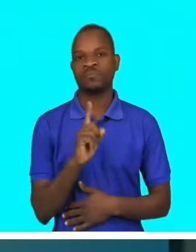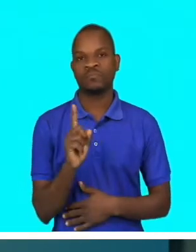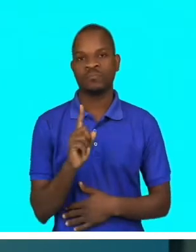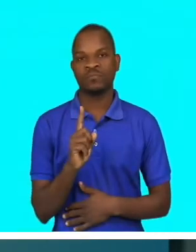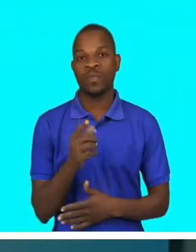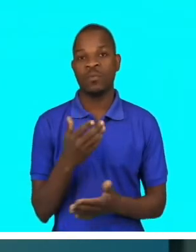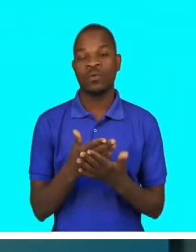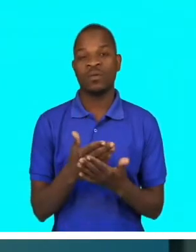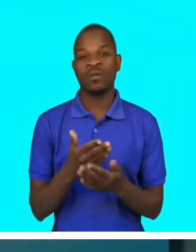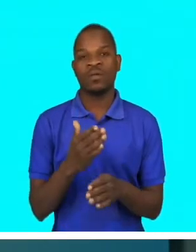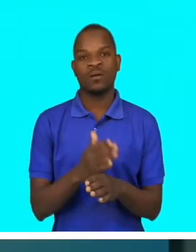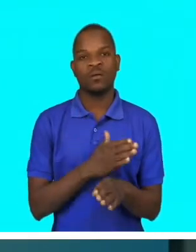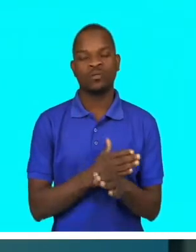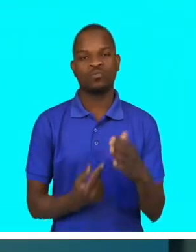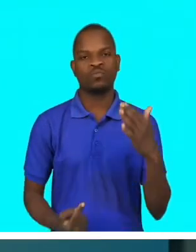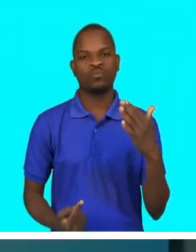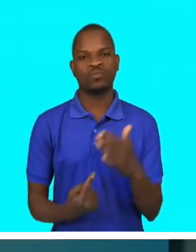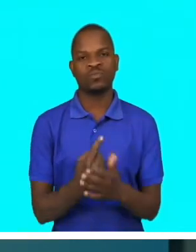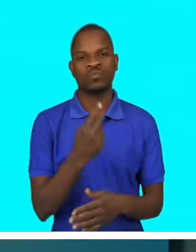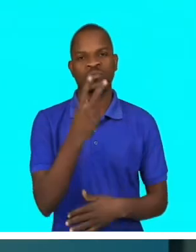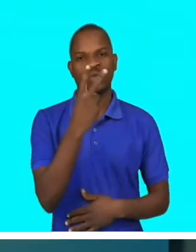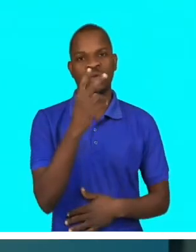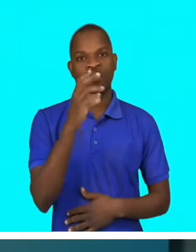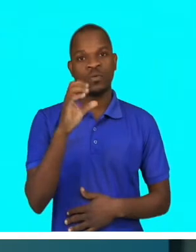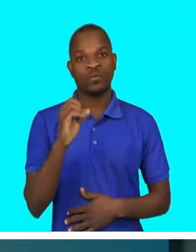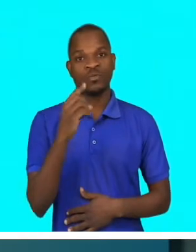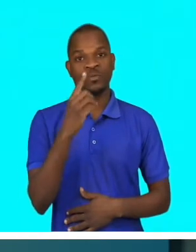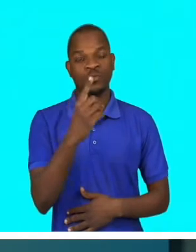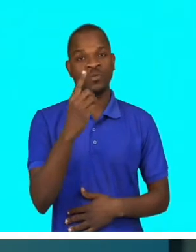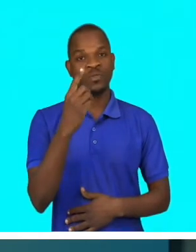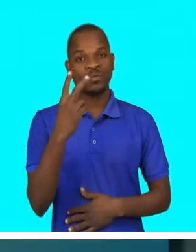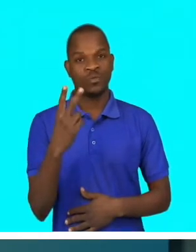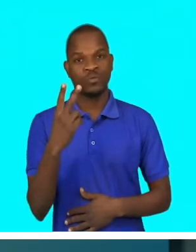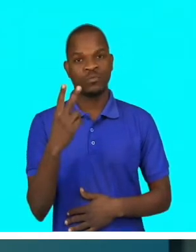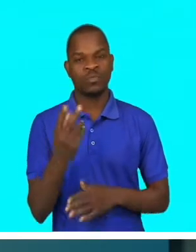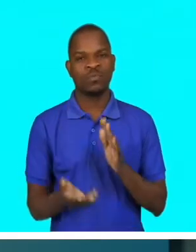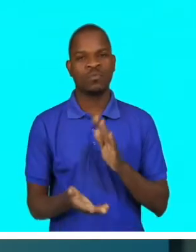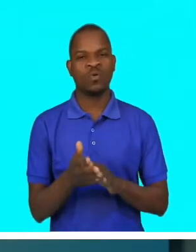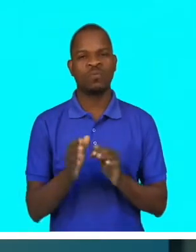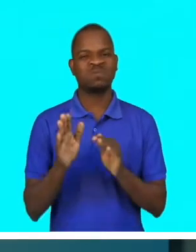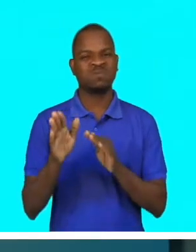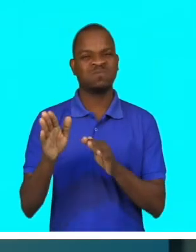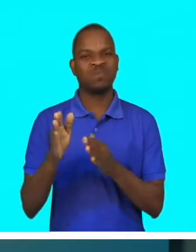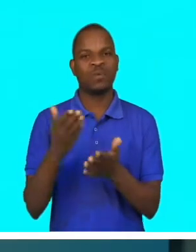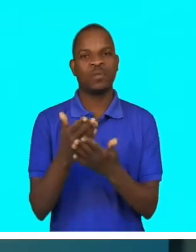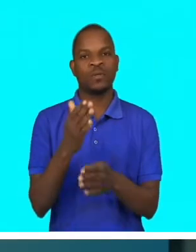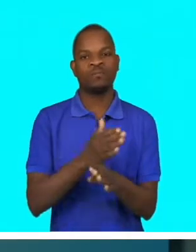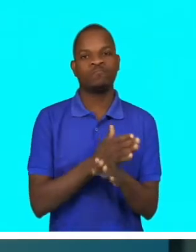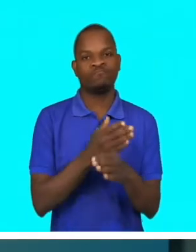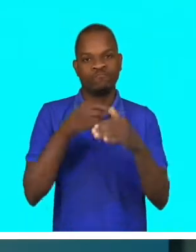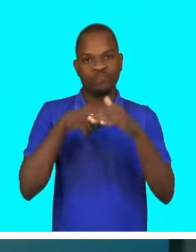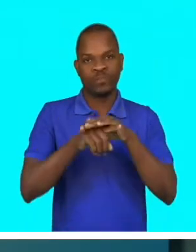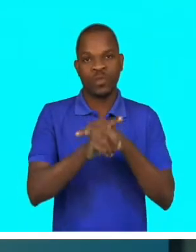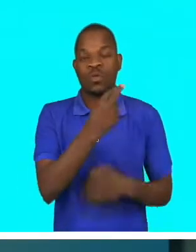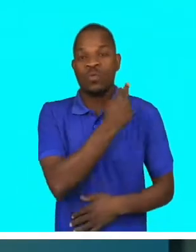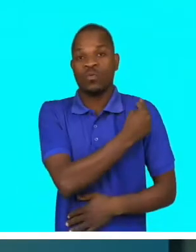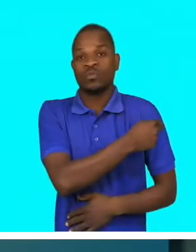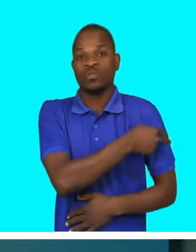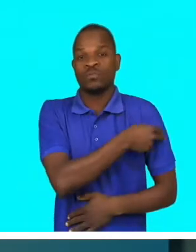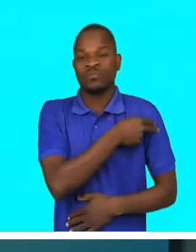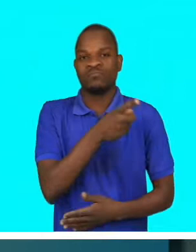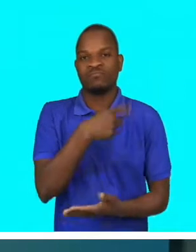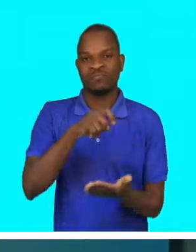Ele ficou com convulsões em 2012. Quando fomos no hospital central, ele ficou de